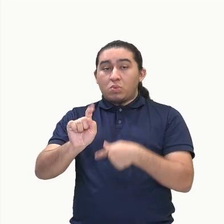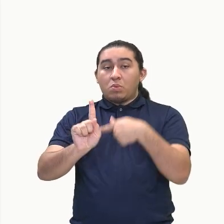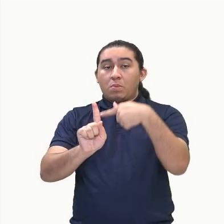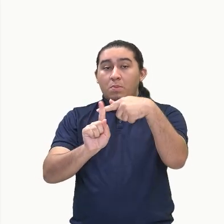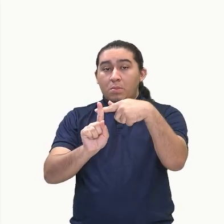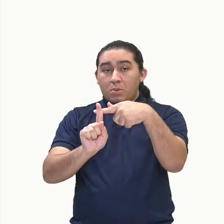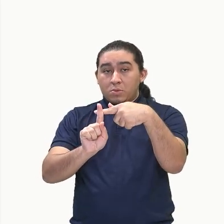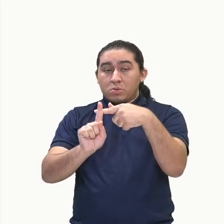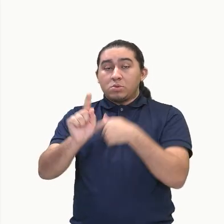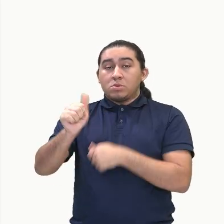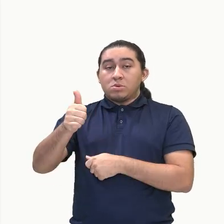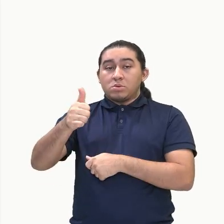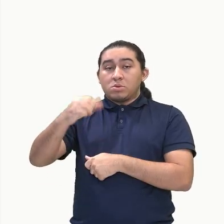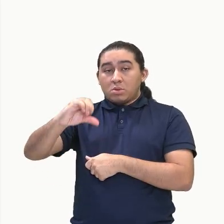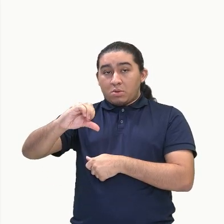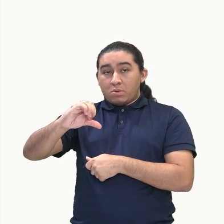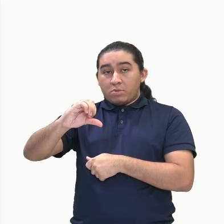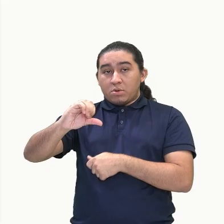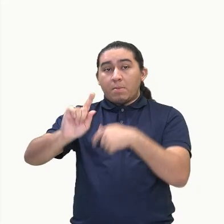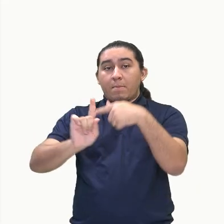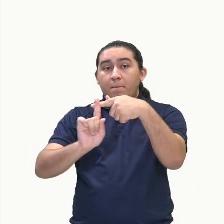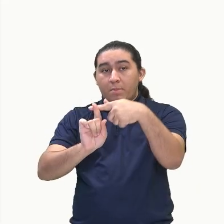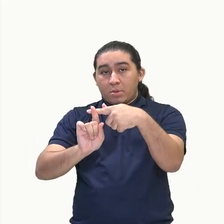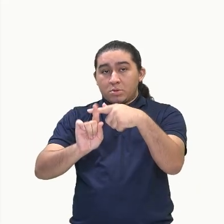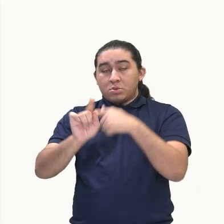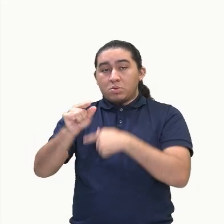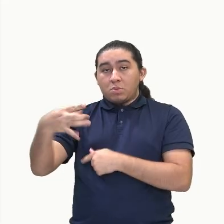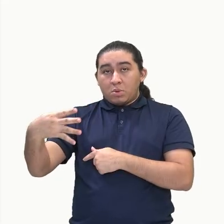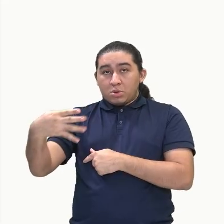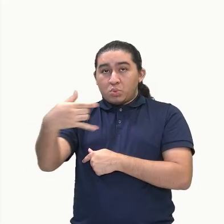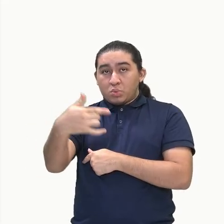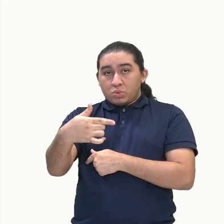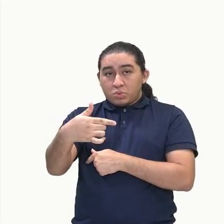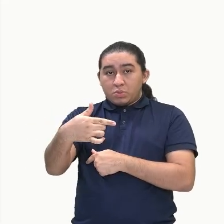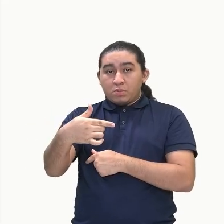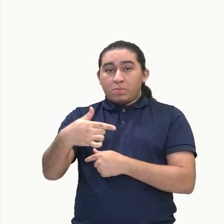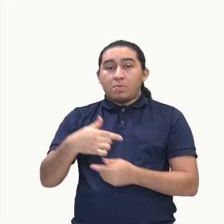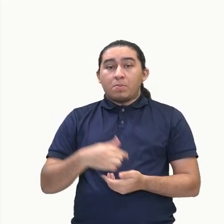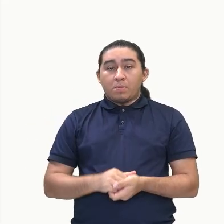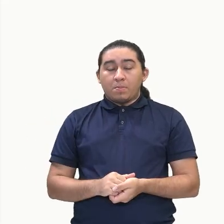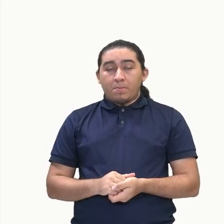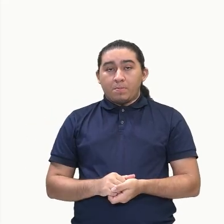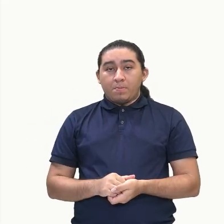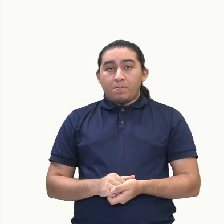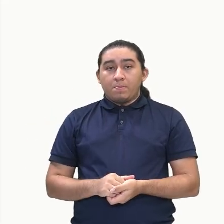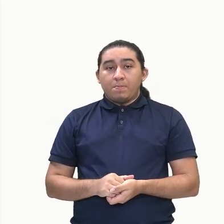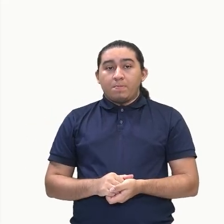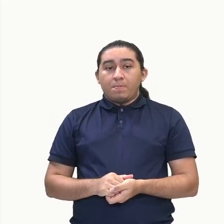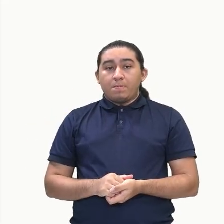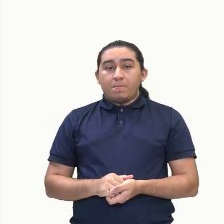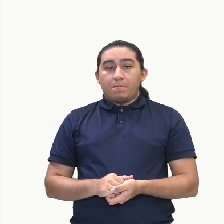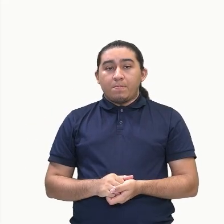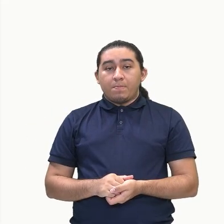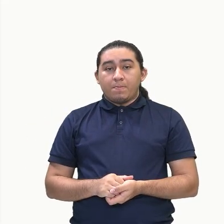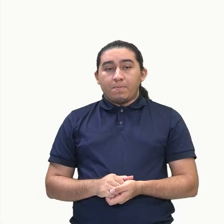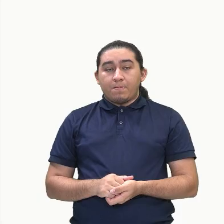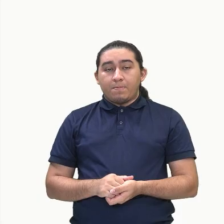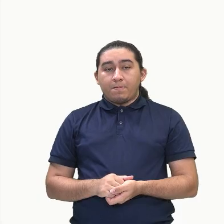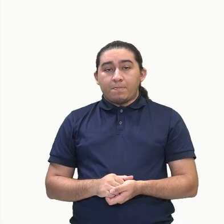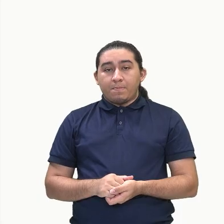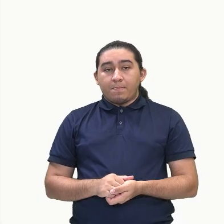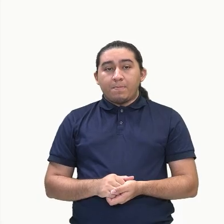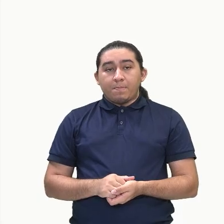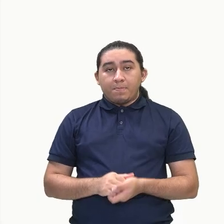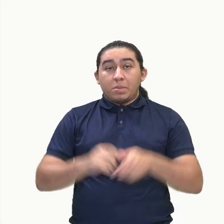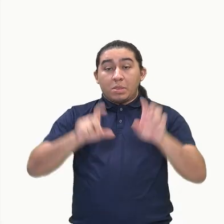58 mais 19 mais 42. E aqui